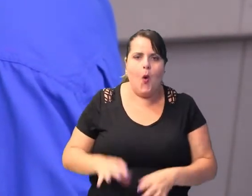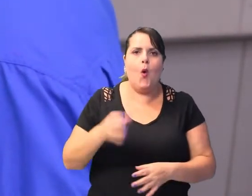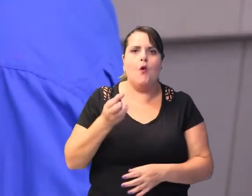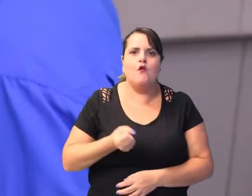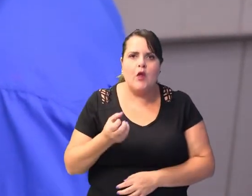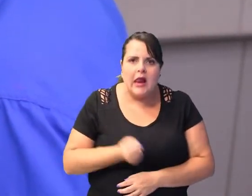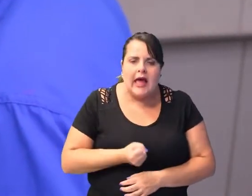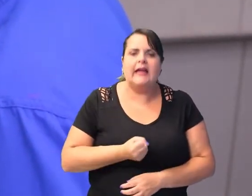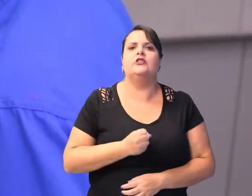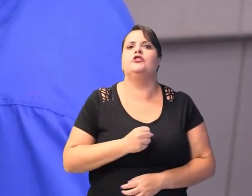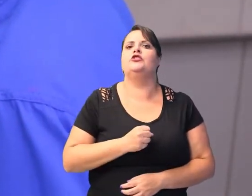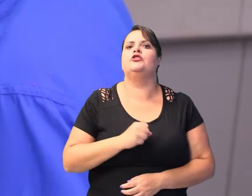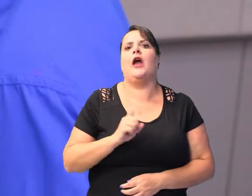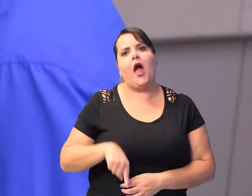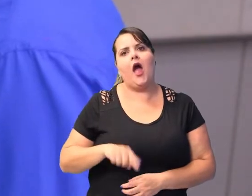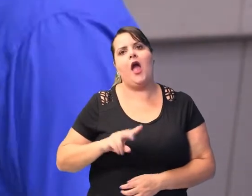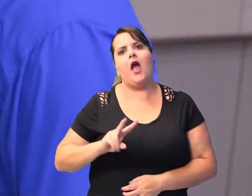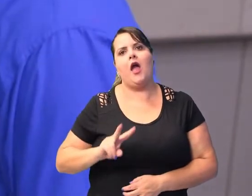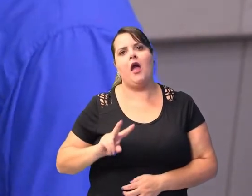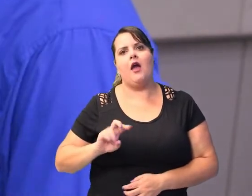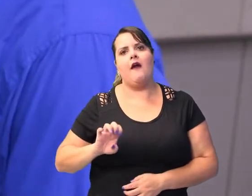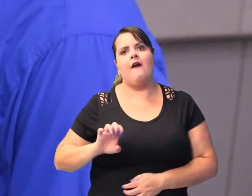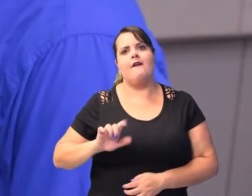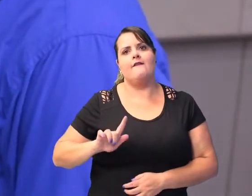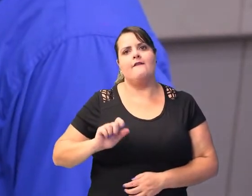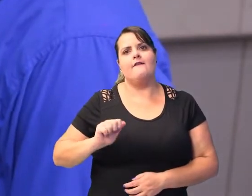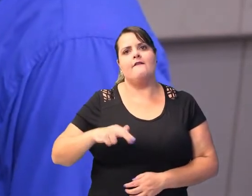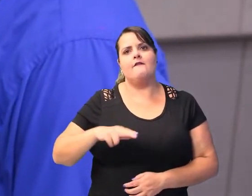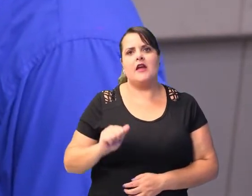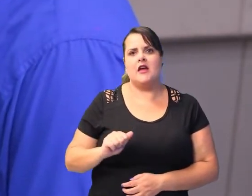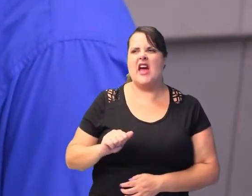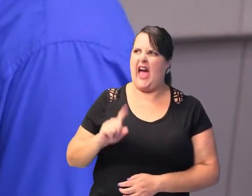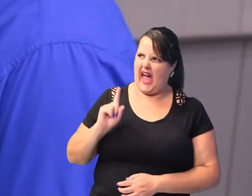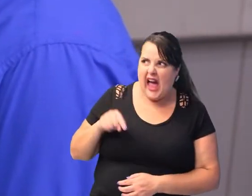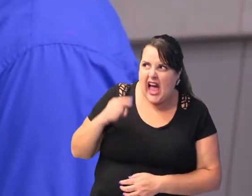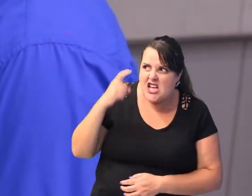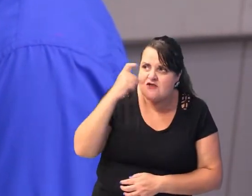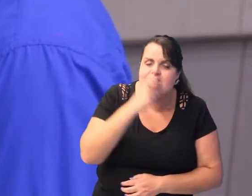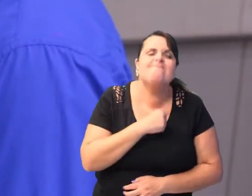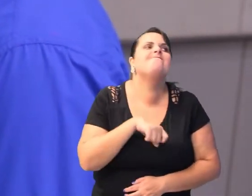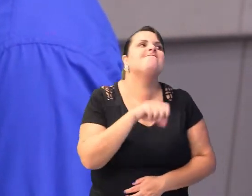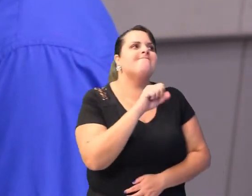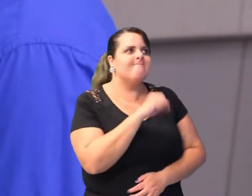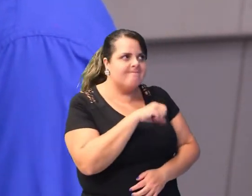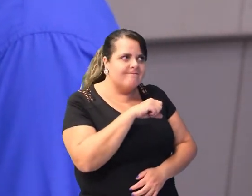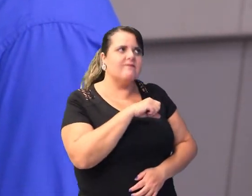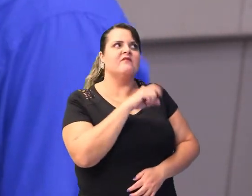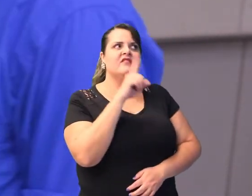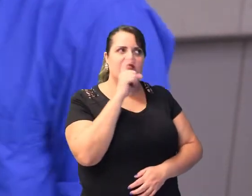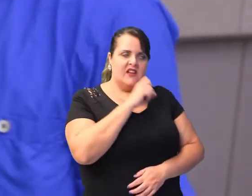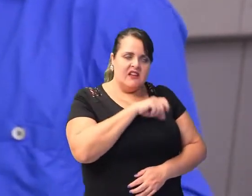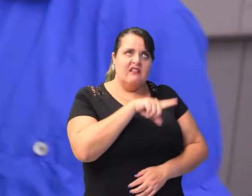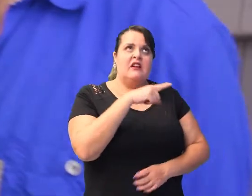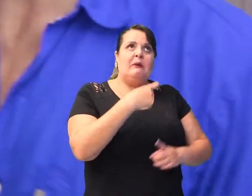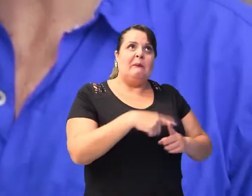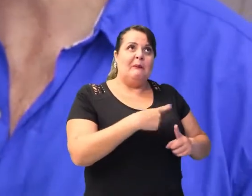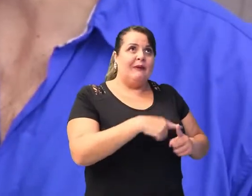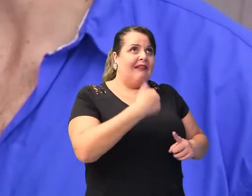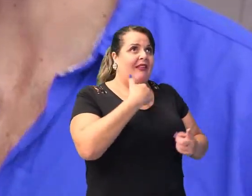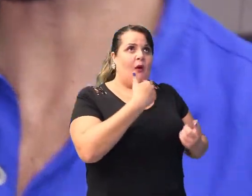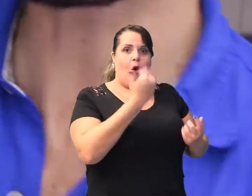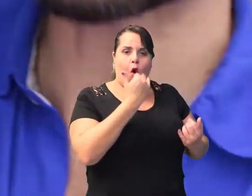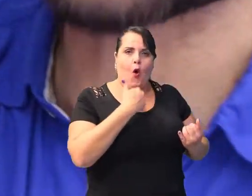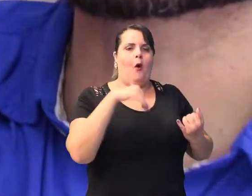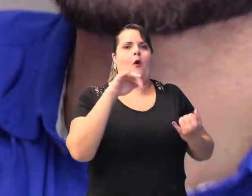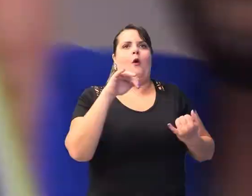eu parei com todos e privados animam e foi muito de deus essa mudança vegetariano não é vegano já foi é puxado meu